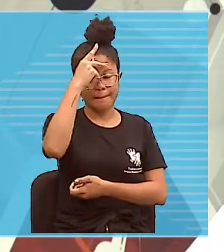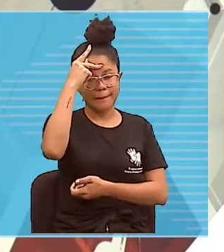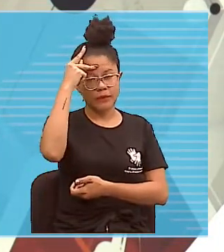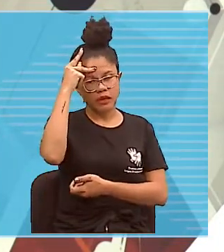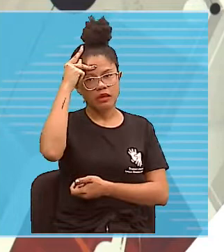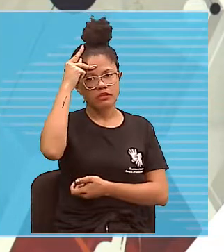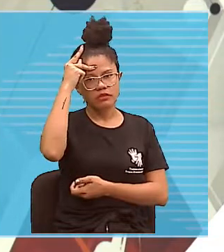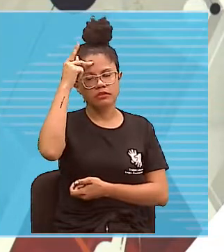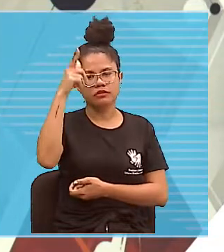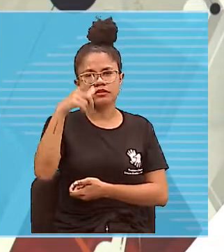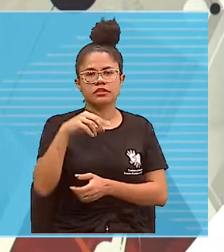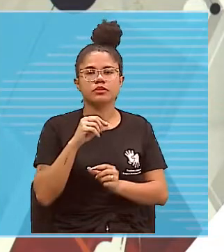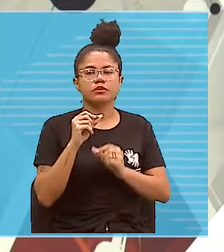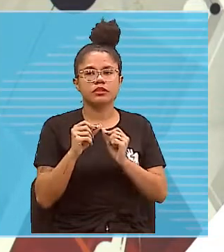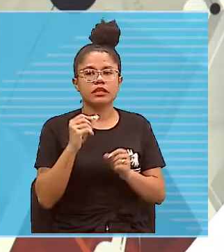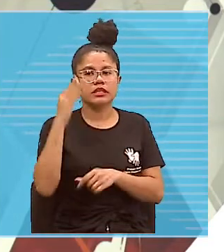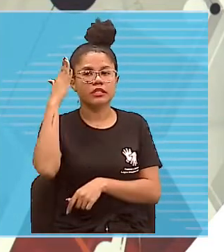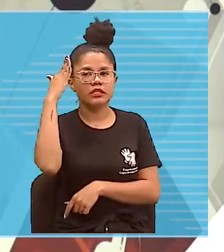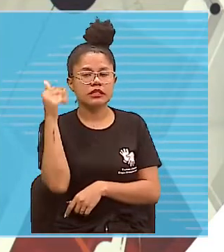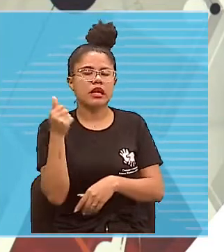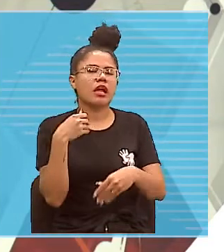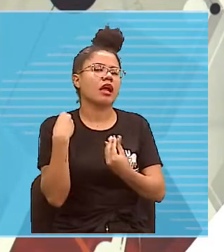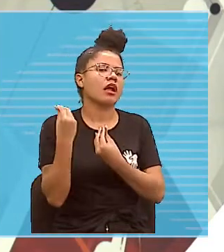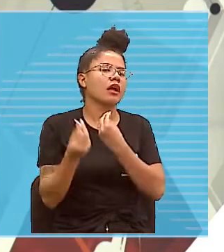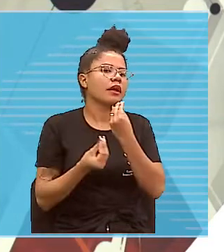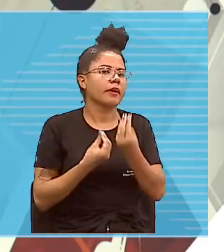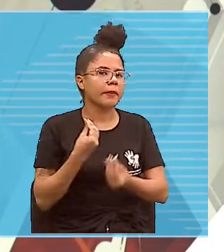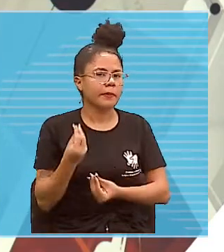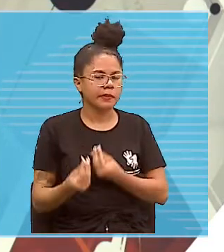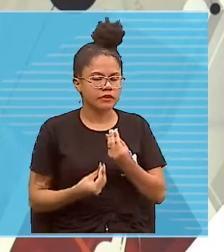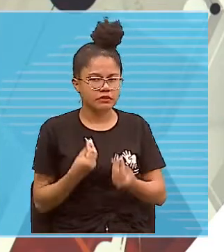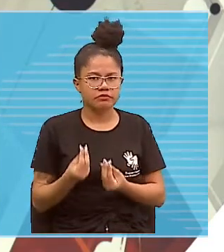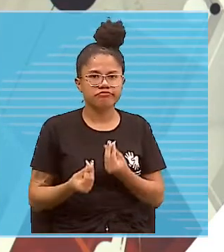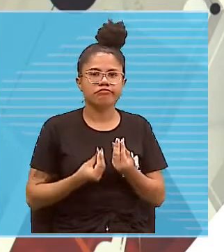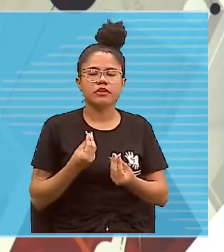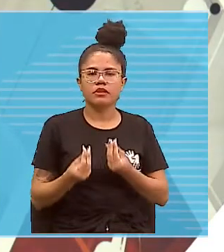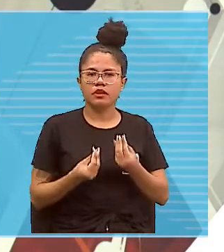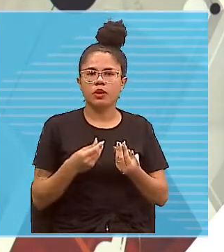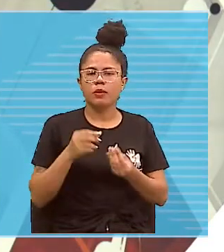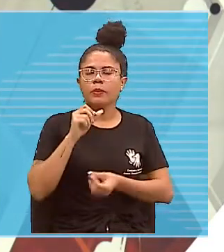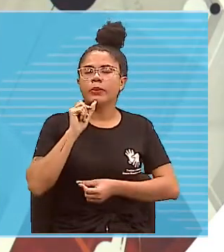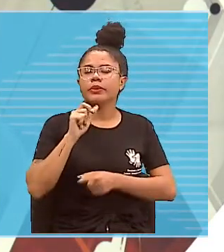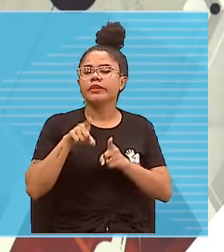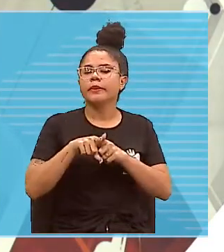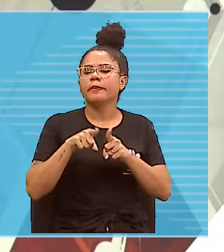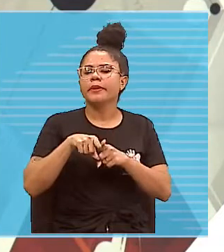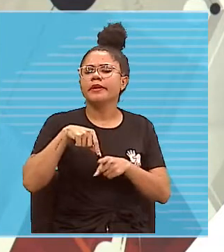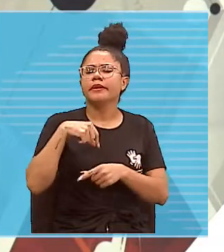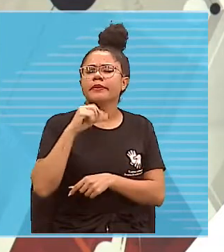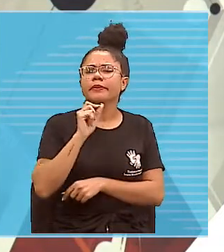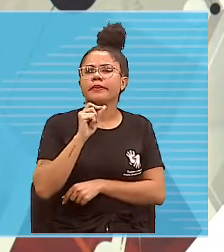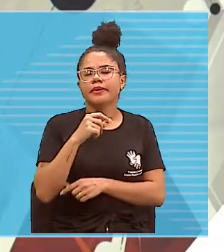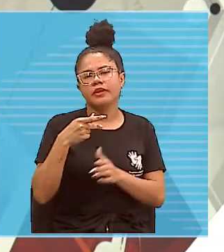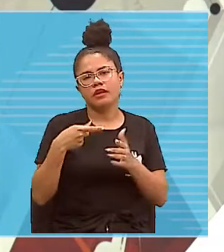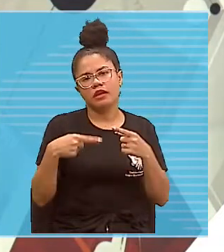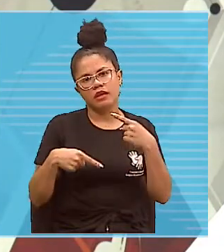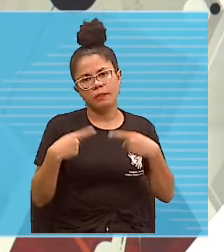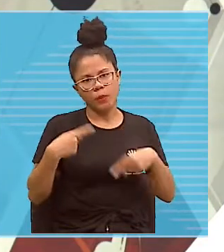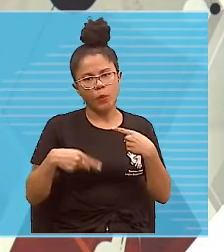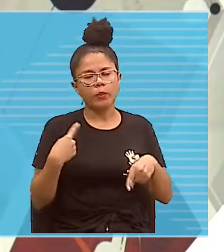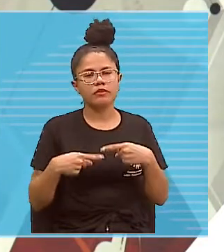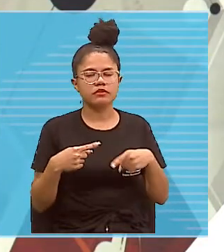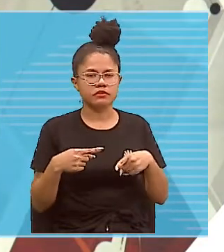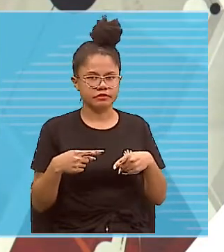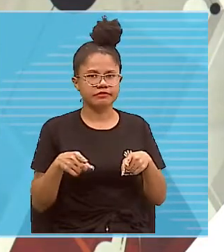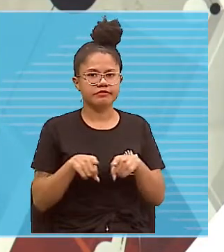de entender como funciona a política e quais são os meus deveres, os meus direitos, isso é bem importante. E a gente